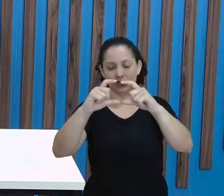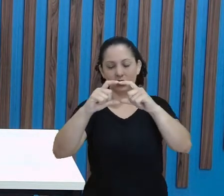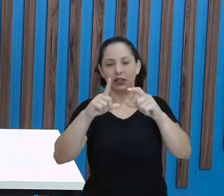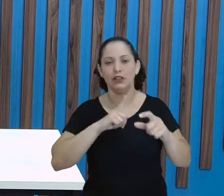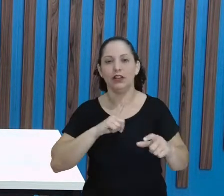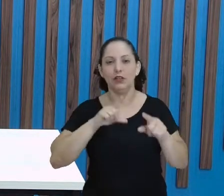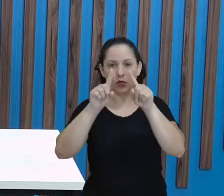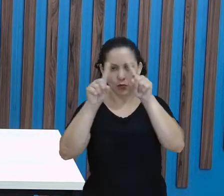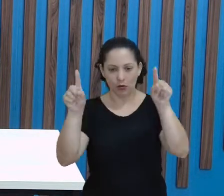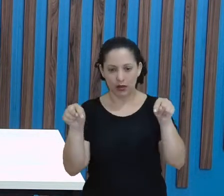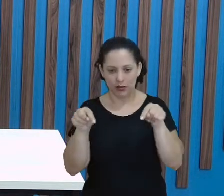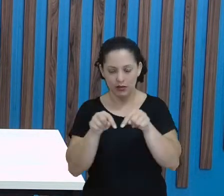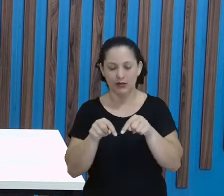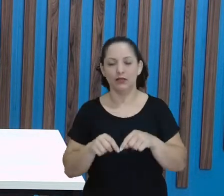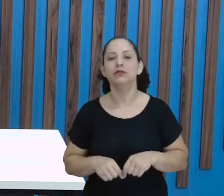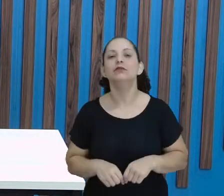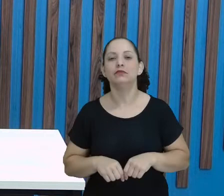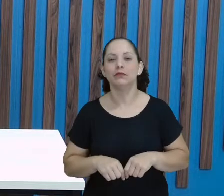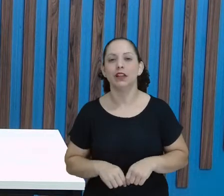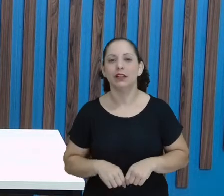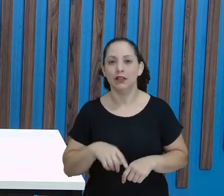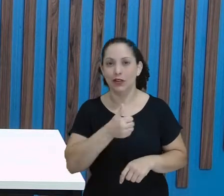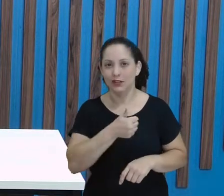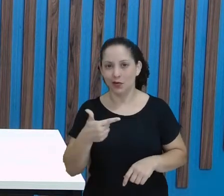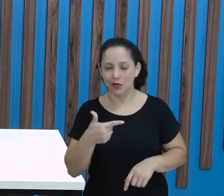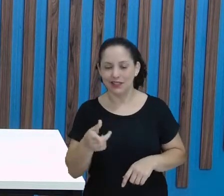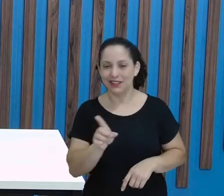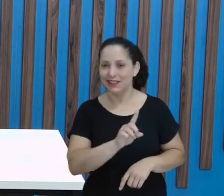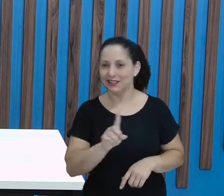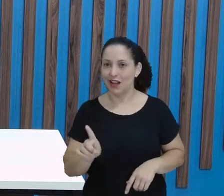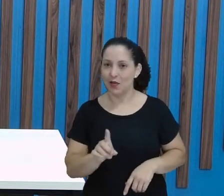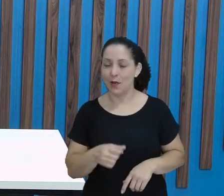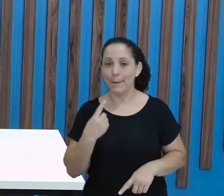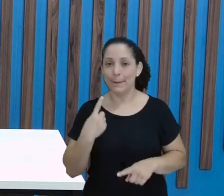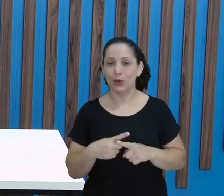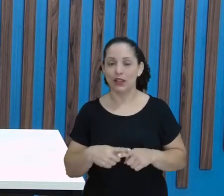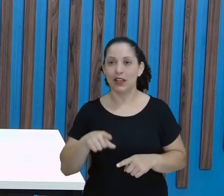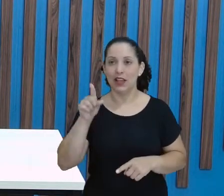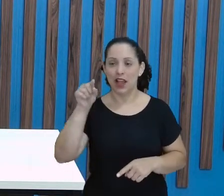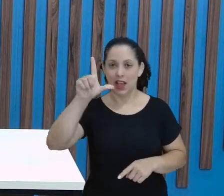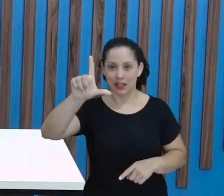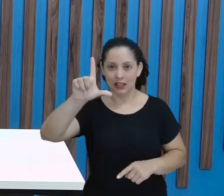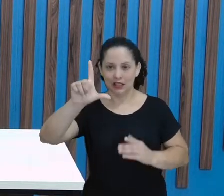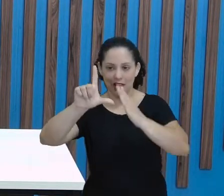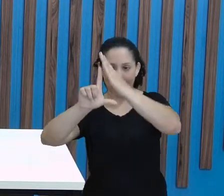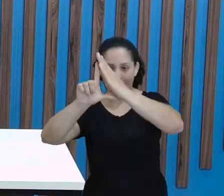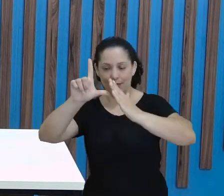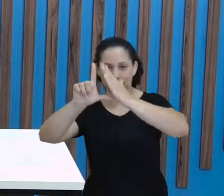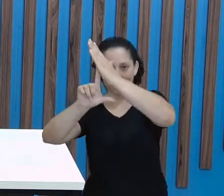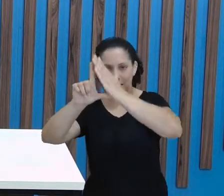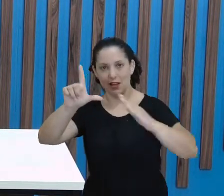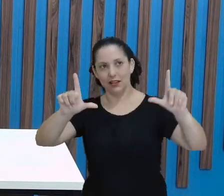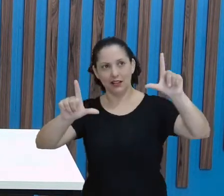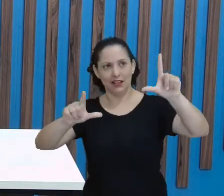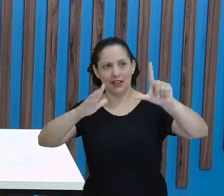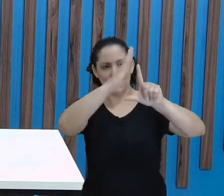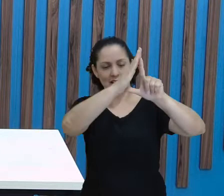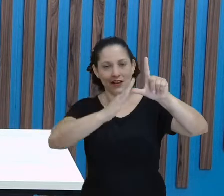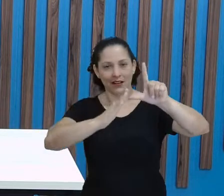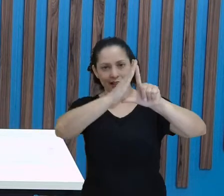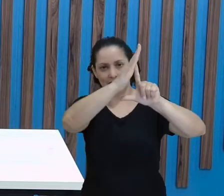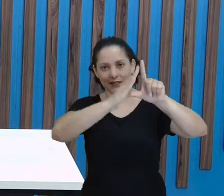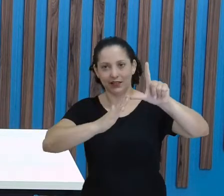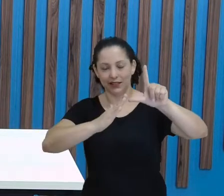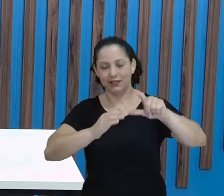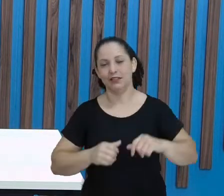um quadrado. Por isso que não é 12. Porque aqui eu tenho 1, 2, 3, 4, 5, 6, 7, 8,